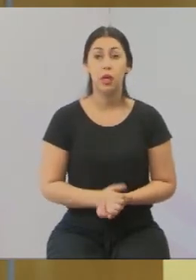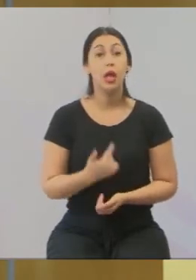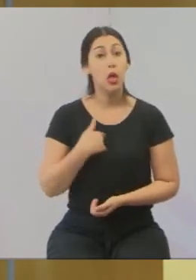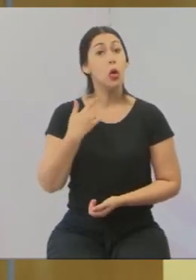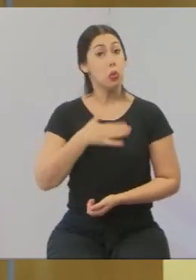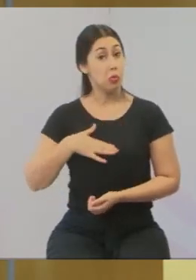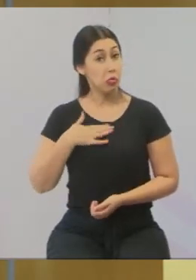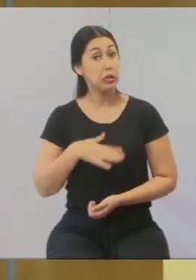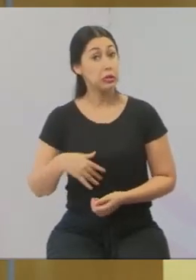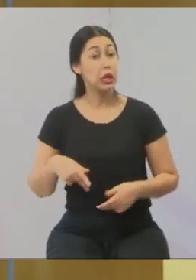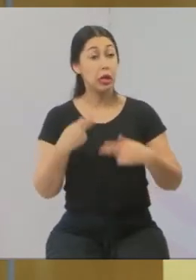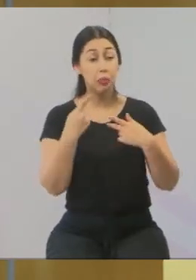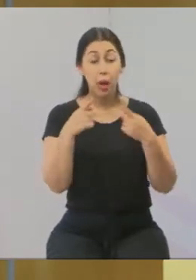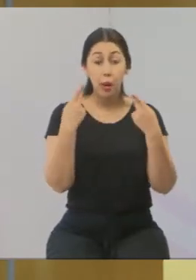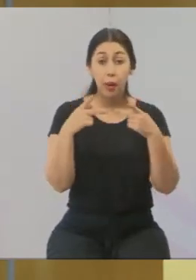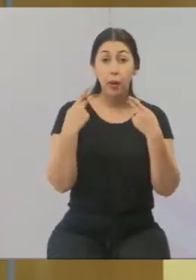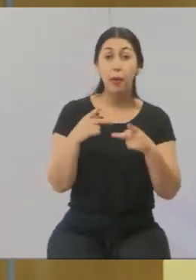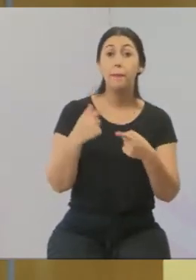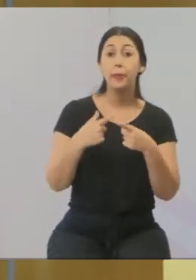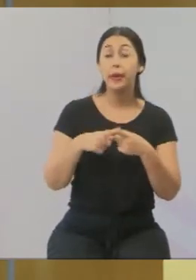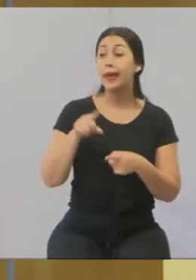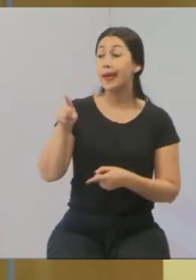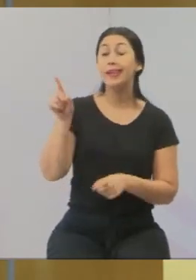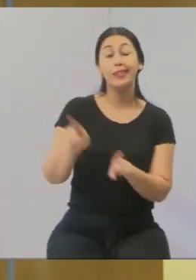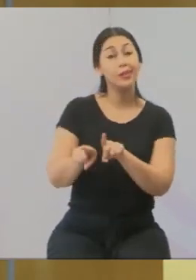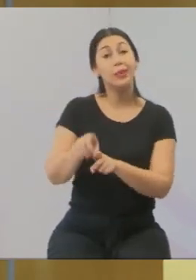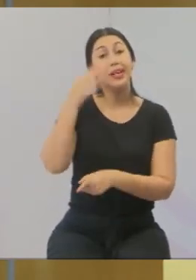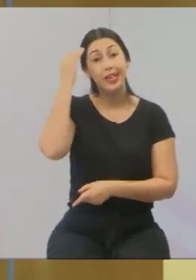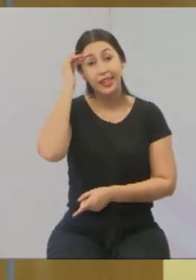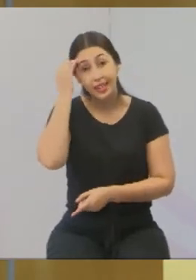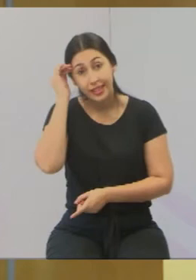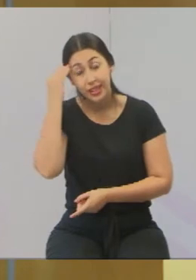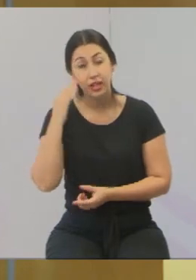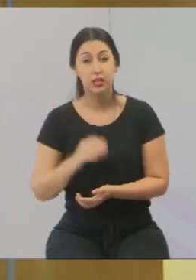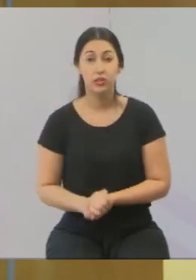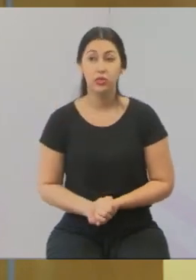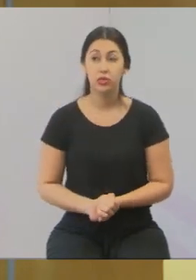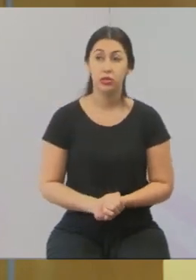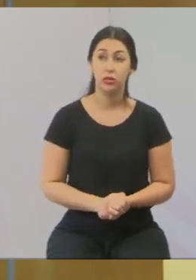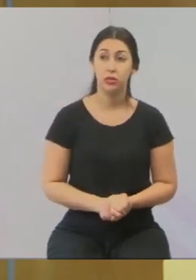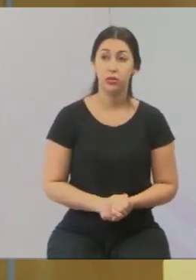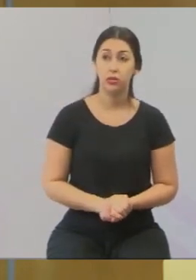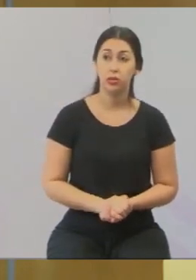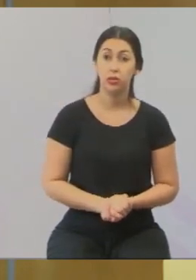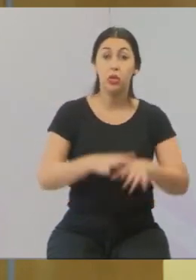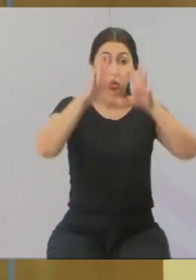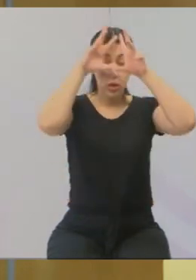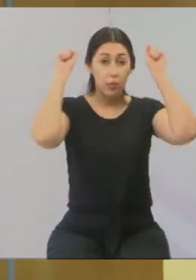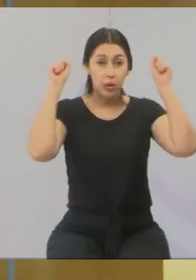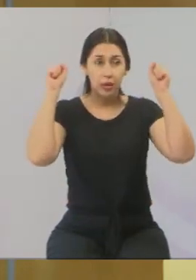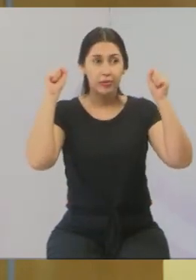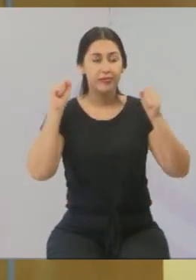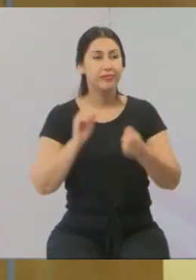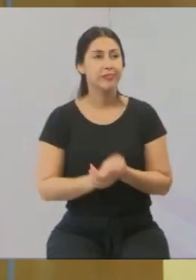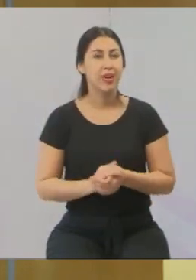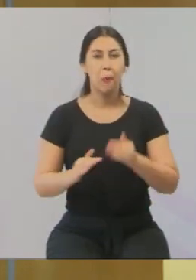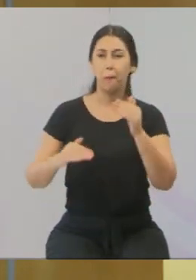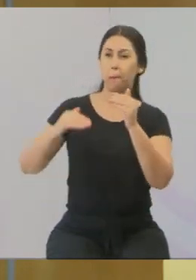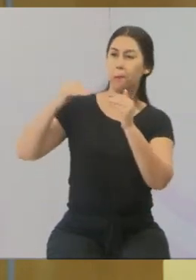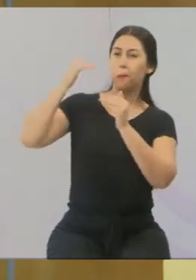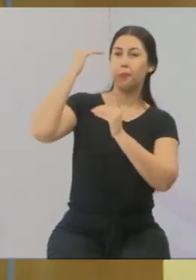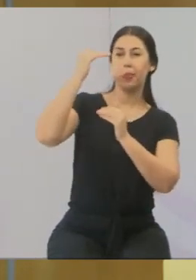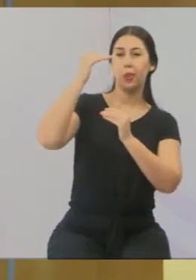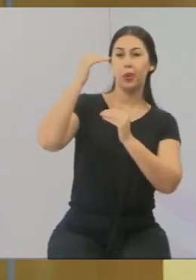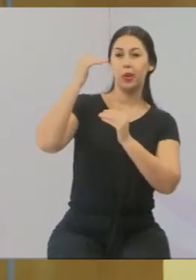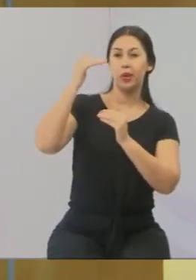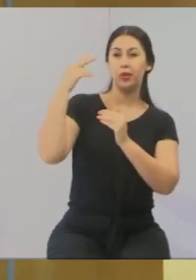do que ele falou aqui, porque ele também tem esse entendimento de que o órgão, que é o Tribunal de Contas, ele não pode ser superior ao que